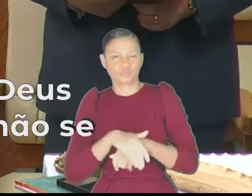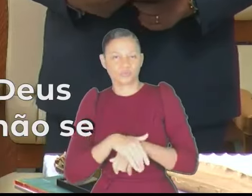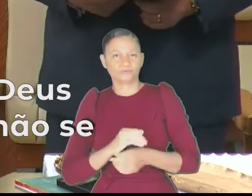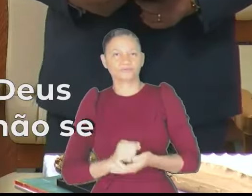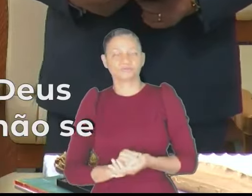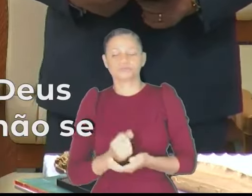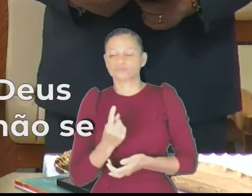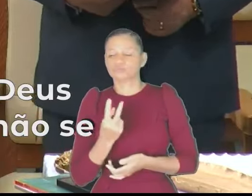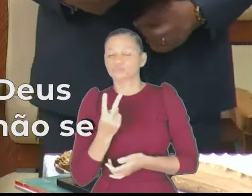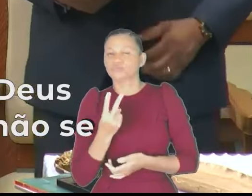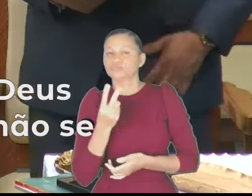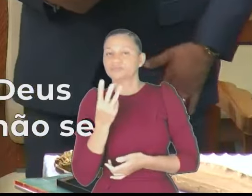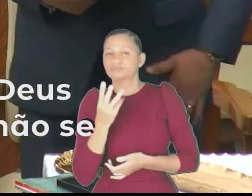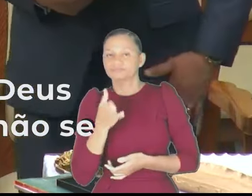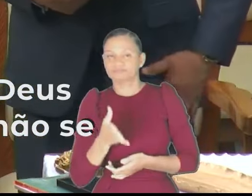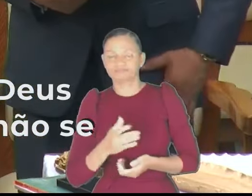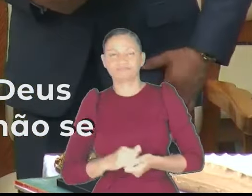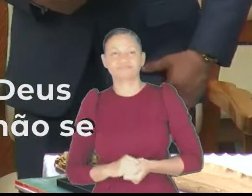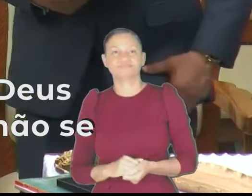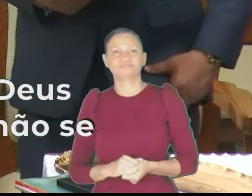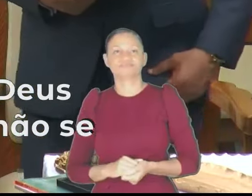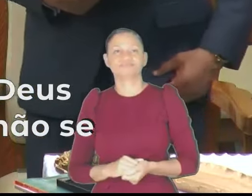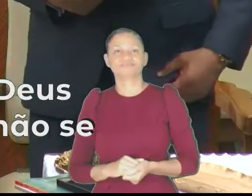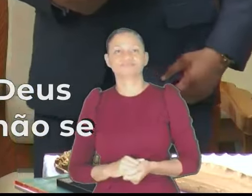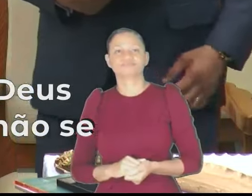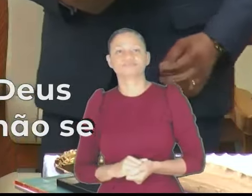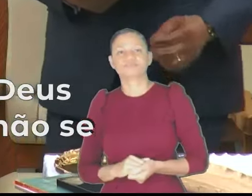1, 2, 3.